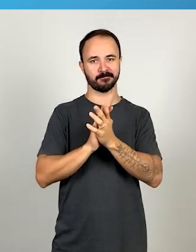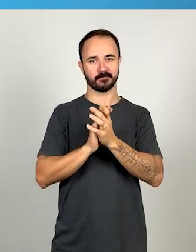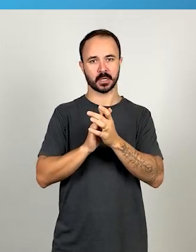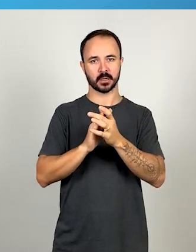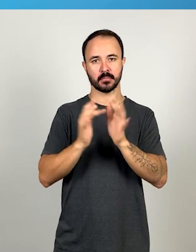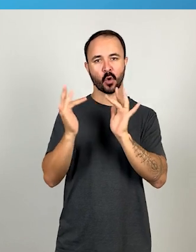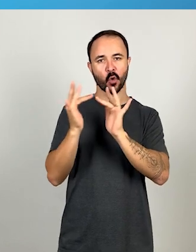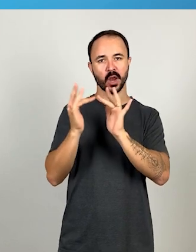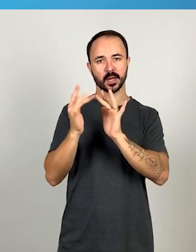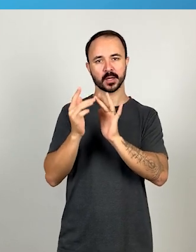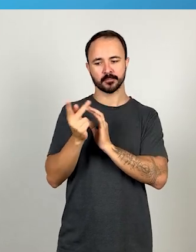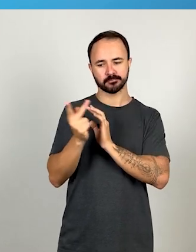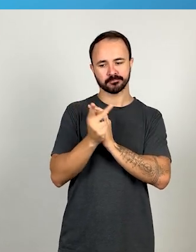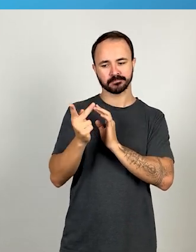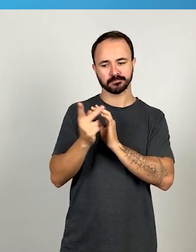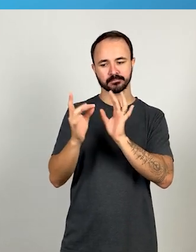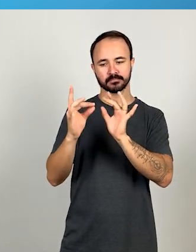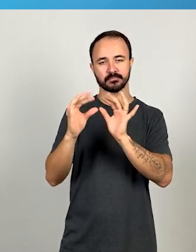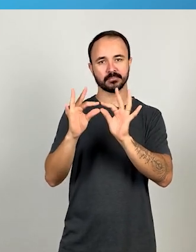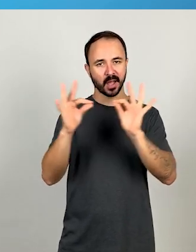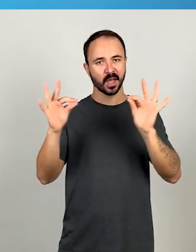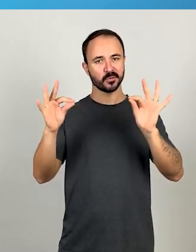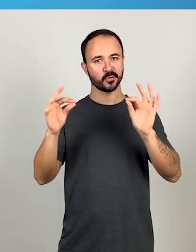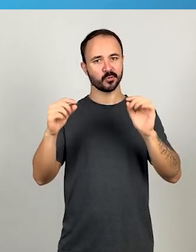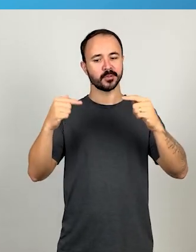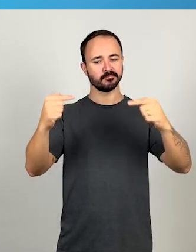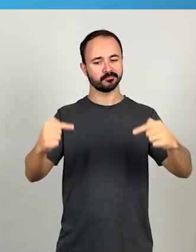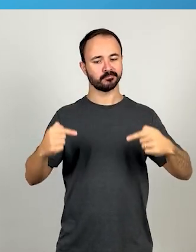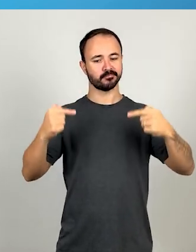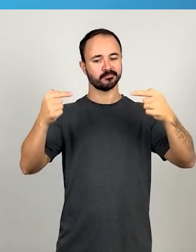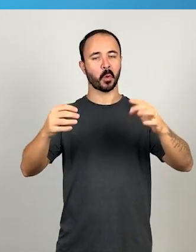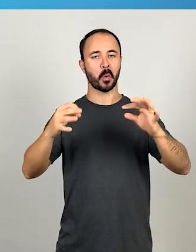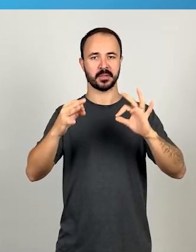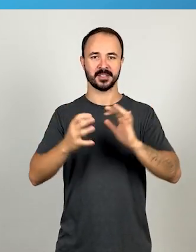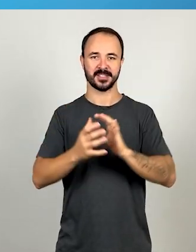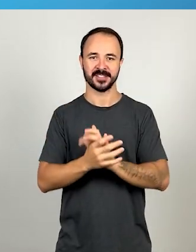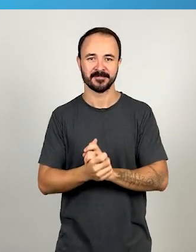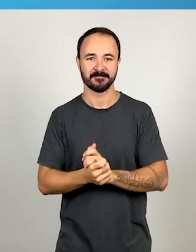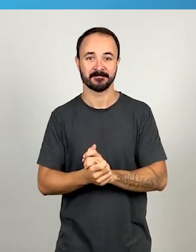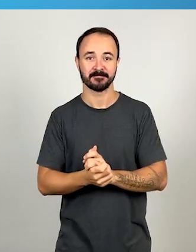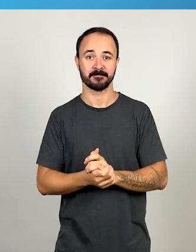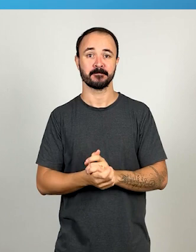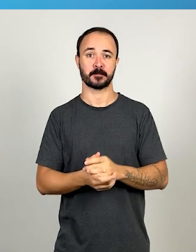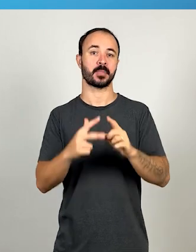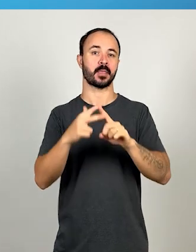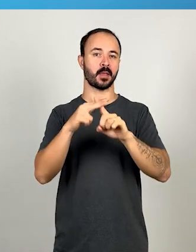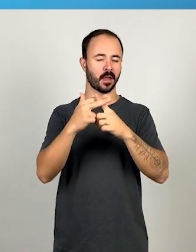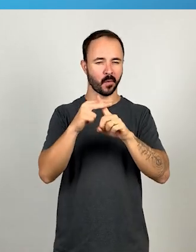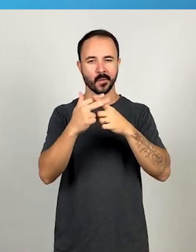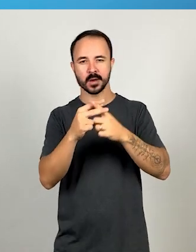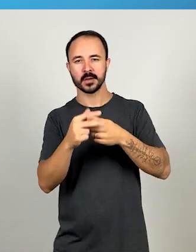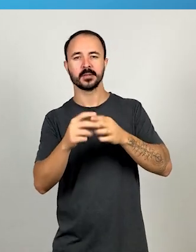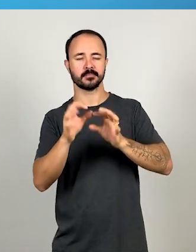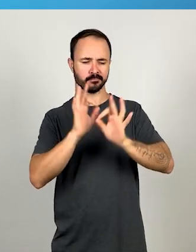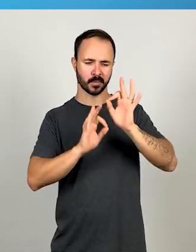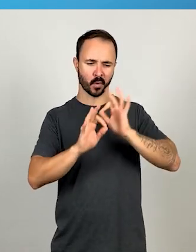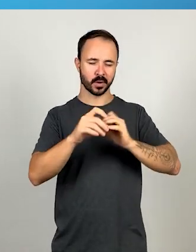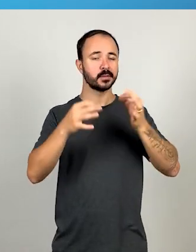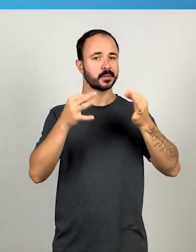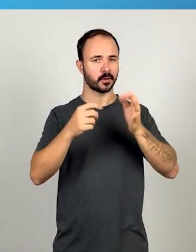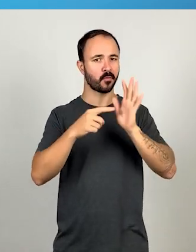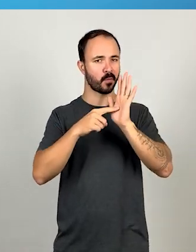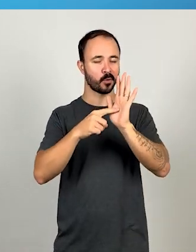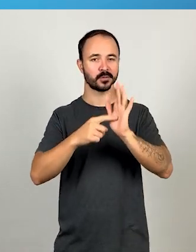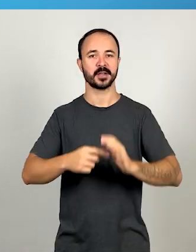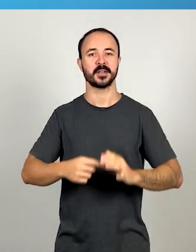eixos. E esses dois motores médios que estão na parte central vão ser fixados através desse retângulo em formato de barra.